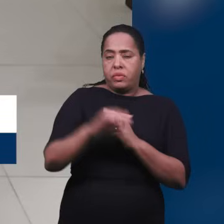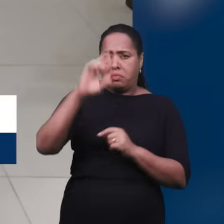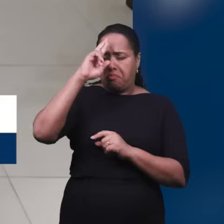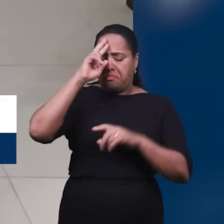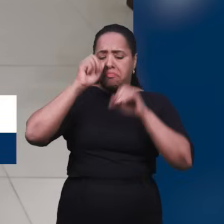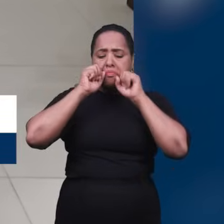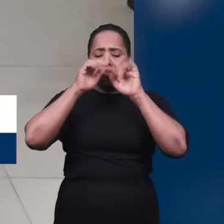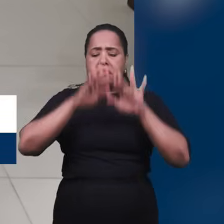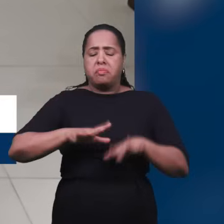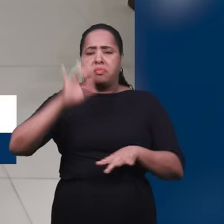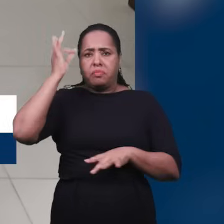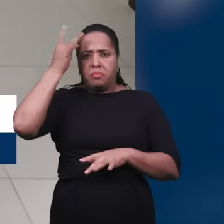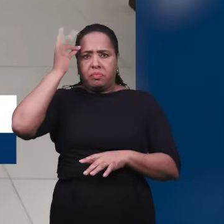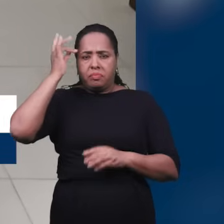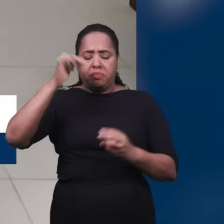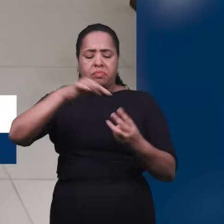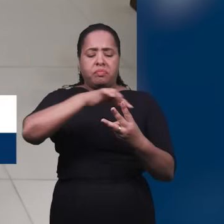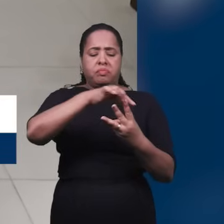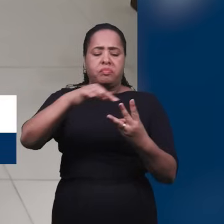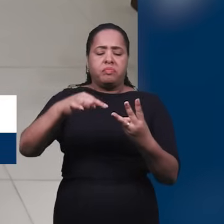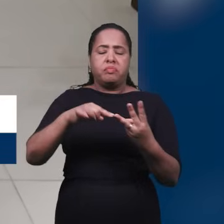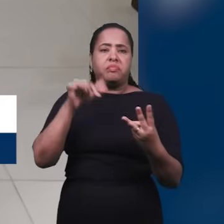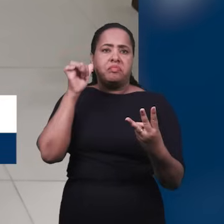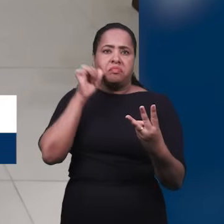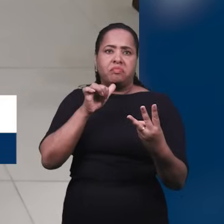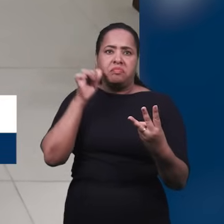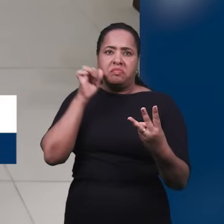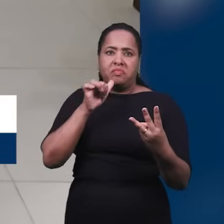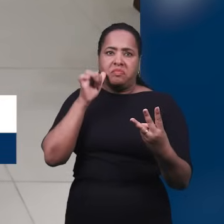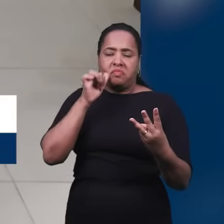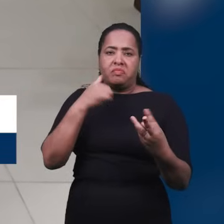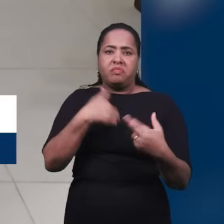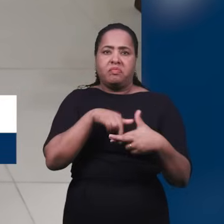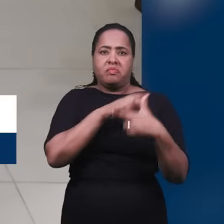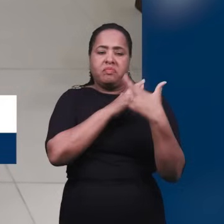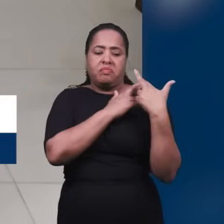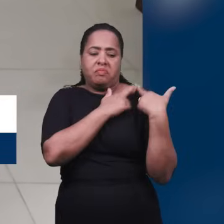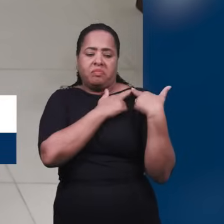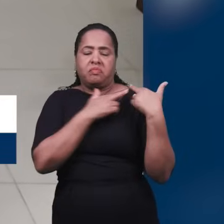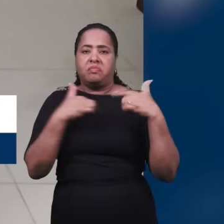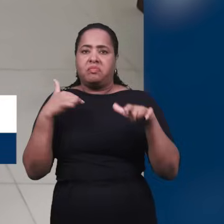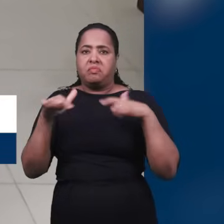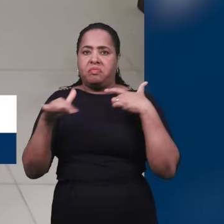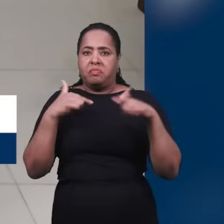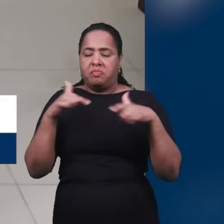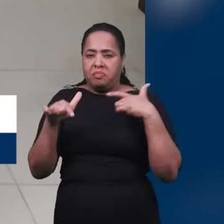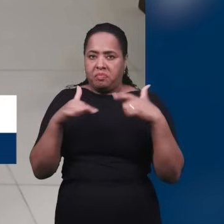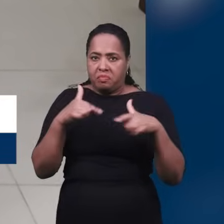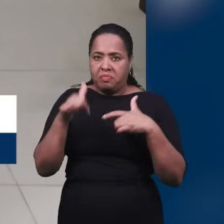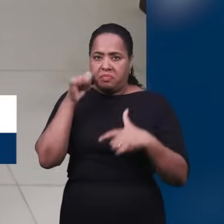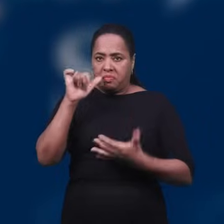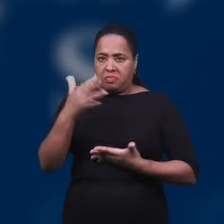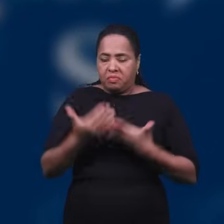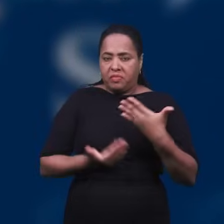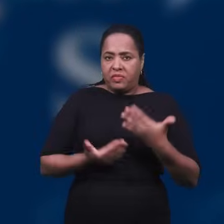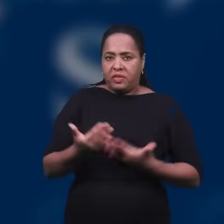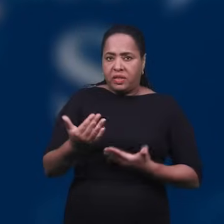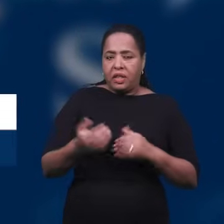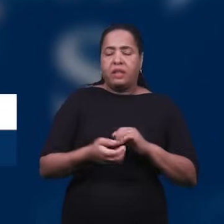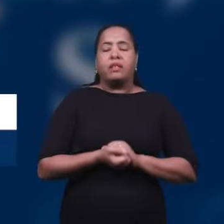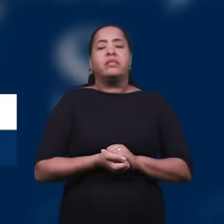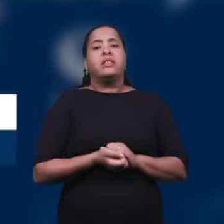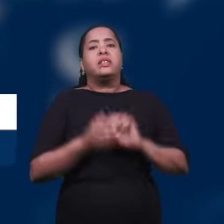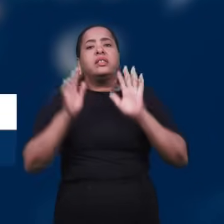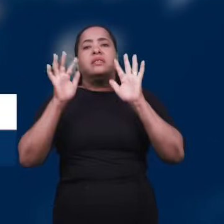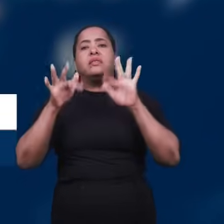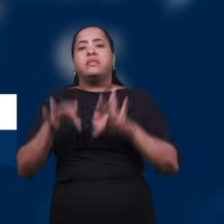espiritual, com o levantamento de 3 irmãs para estarem à frente do trabalho de senhoras.